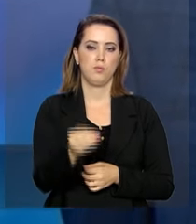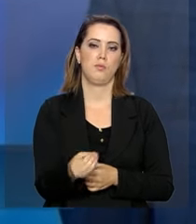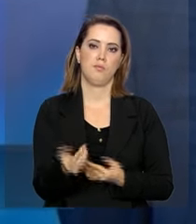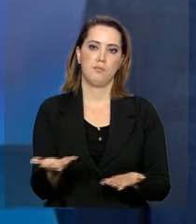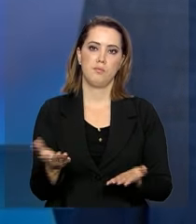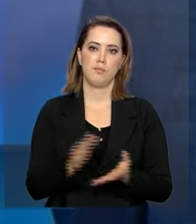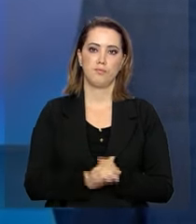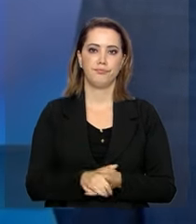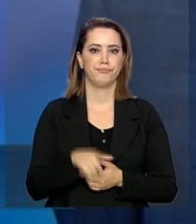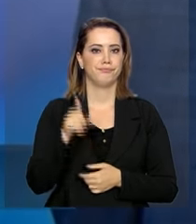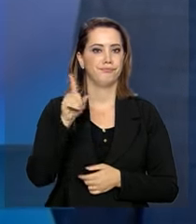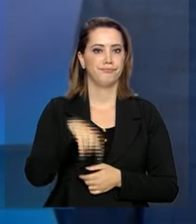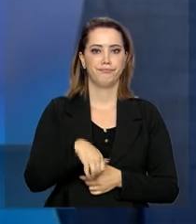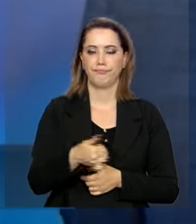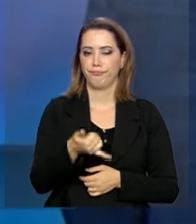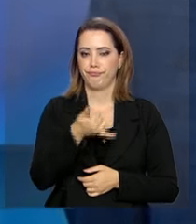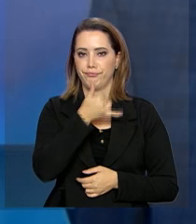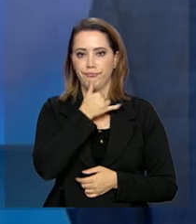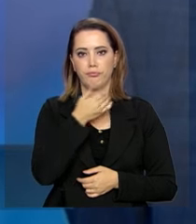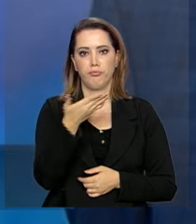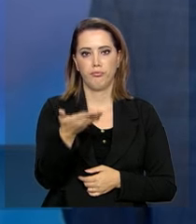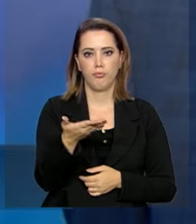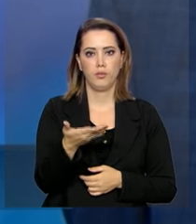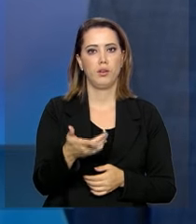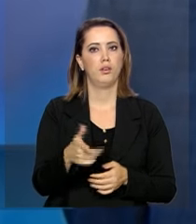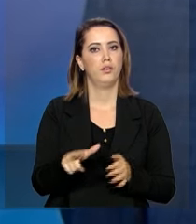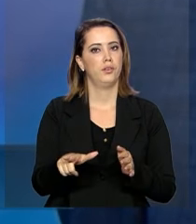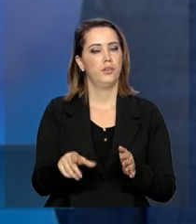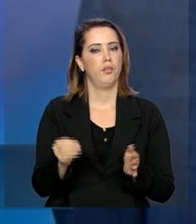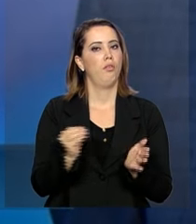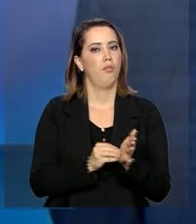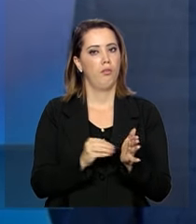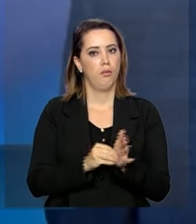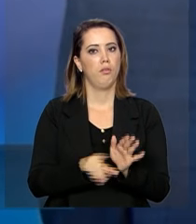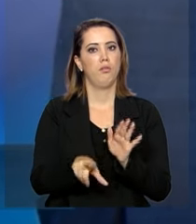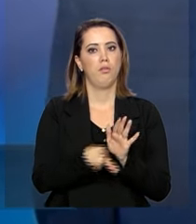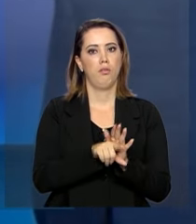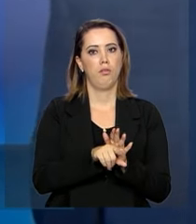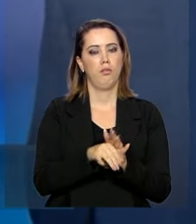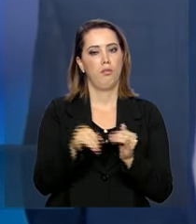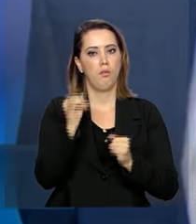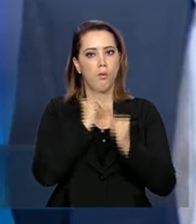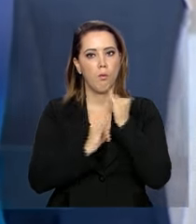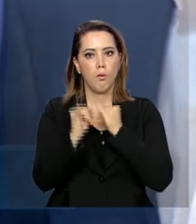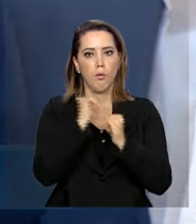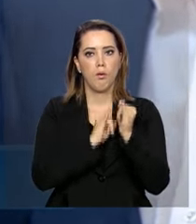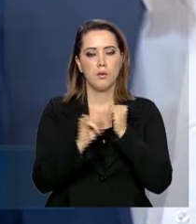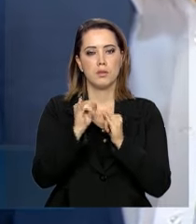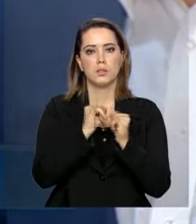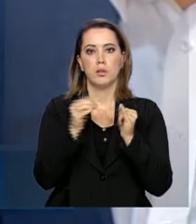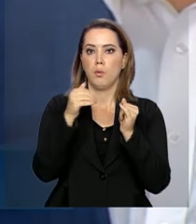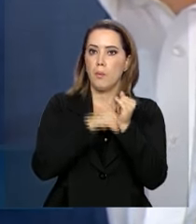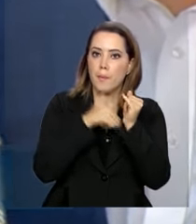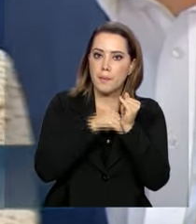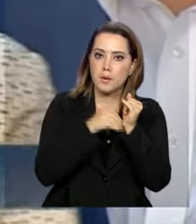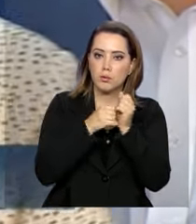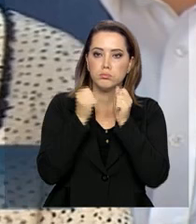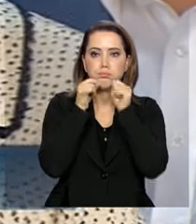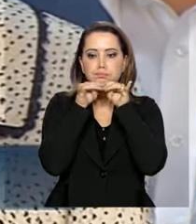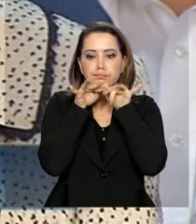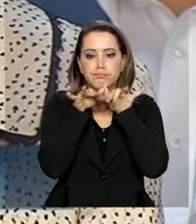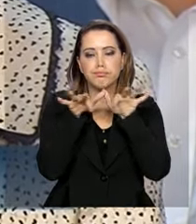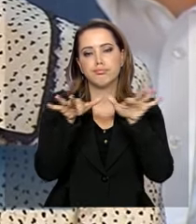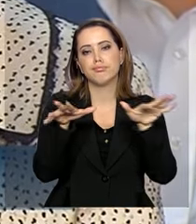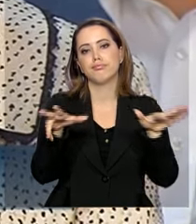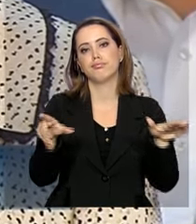Acredito ser lamentável que ocorra ilegalmente o vazamento de uma hipotética delação premiada que,